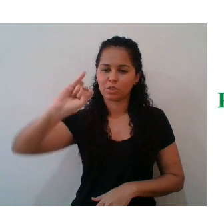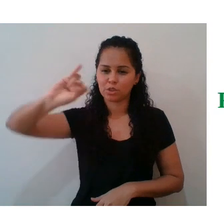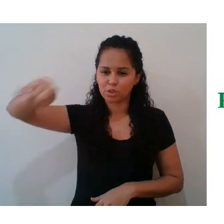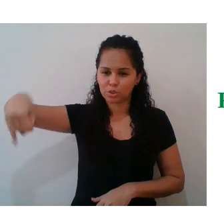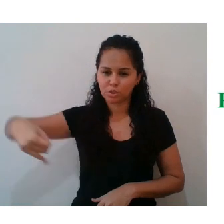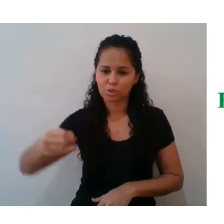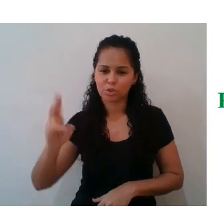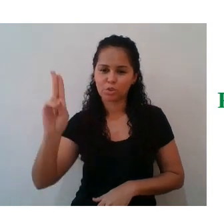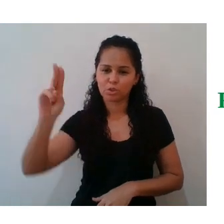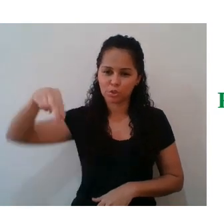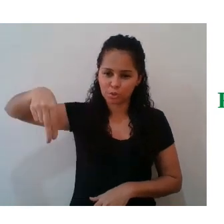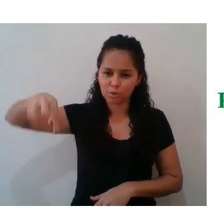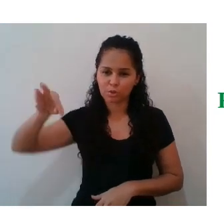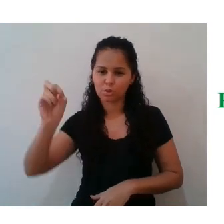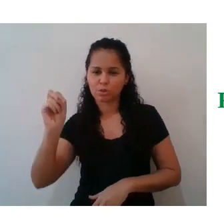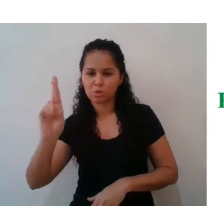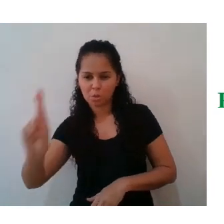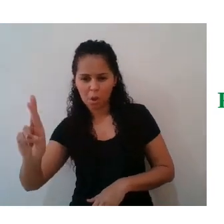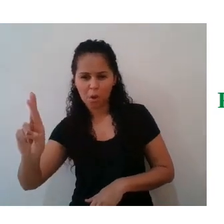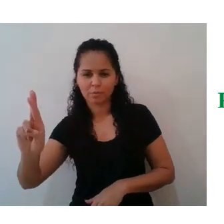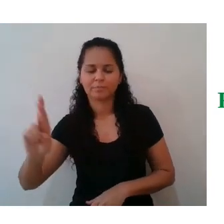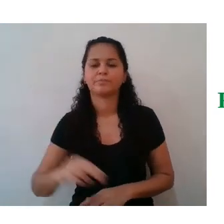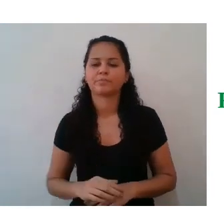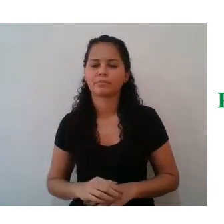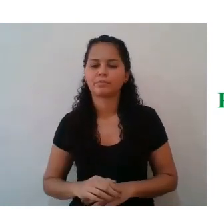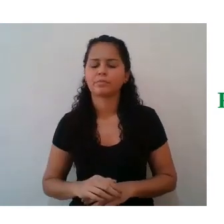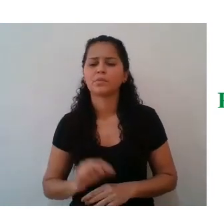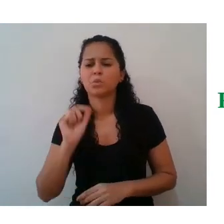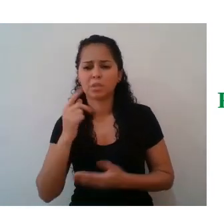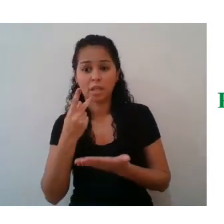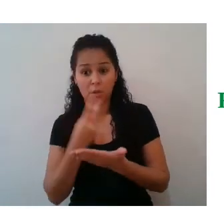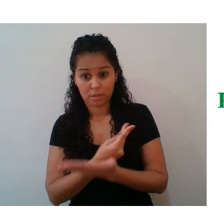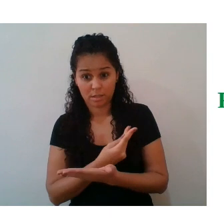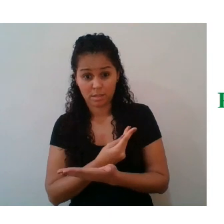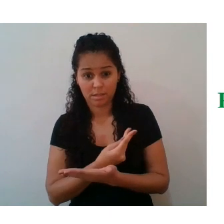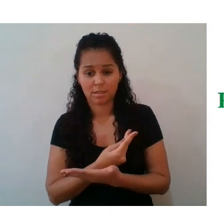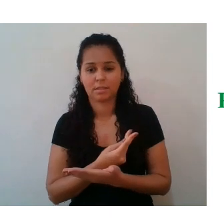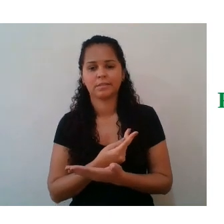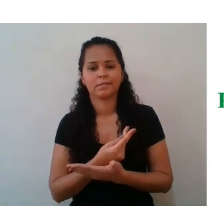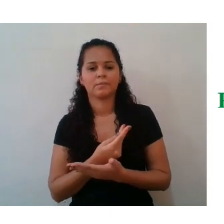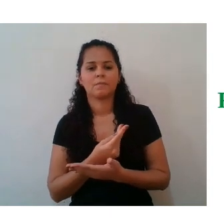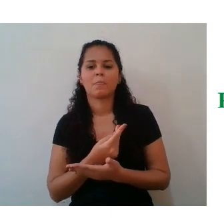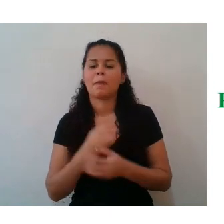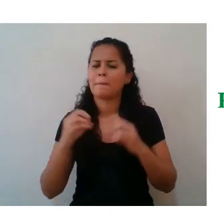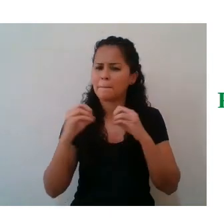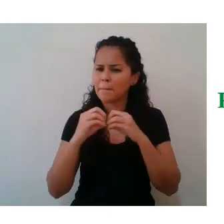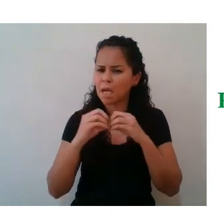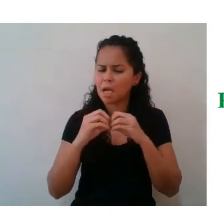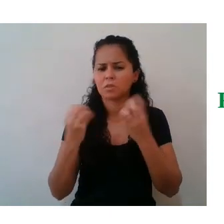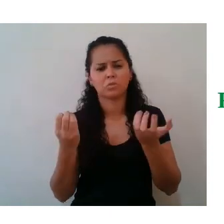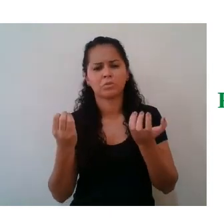Florinda precisava pedir ao Kiko que comprasse novamente um outro disjuntor. O que acontecia internamente? Muito próximo ao